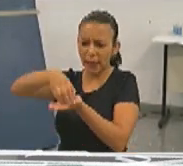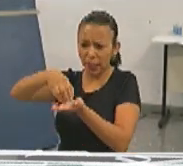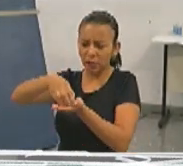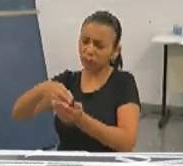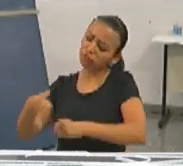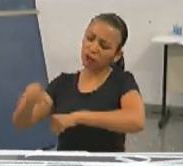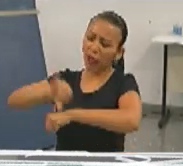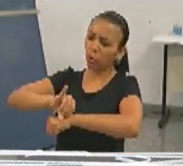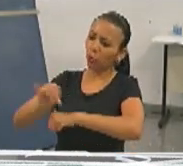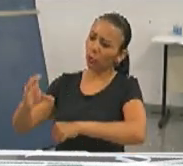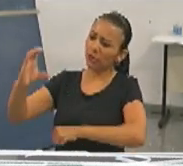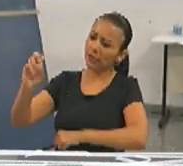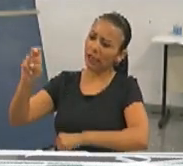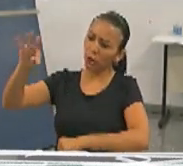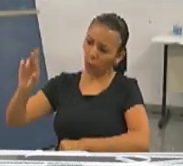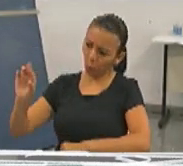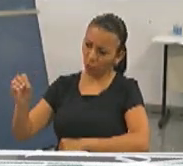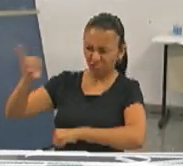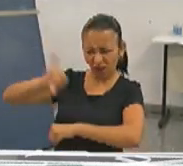sonho,